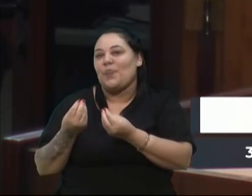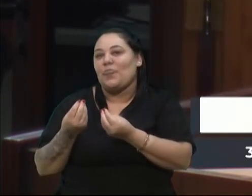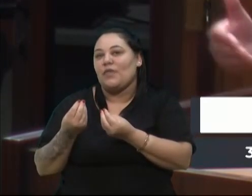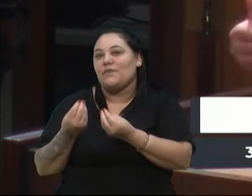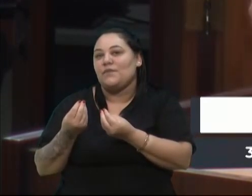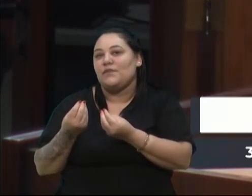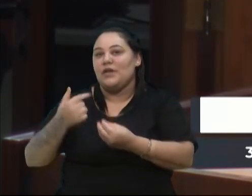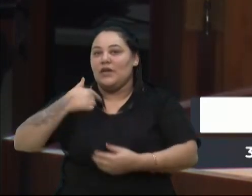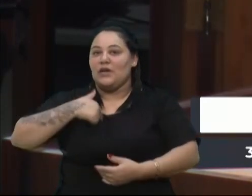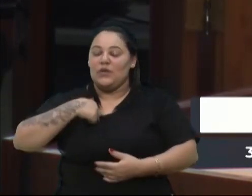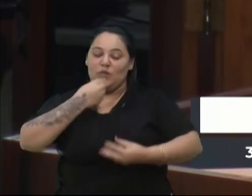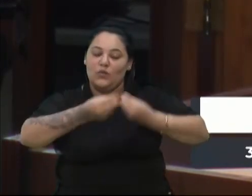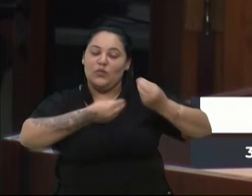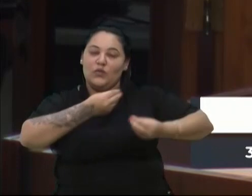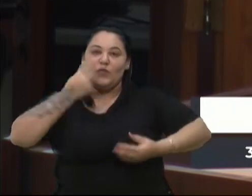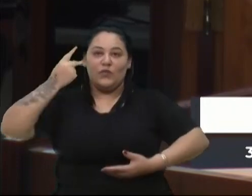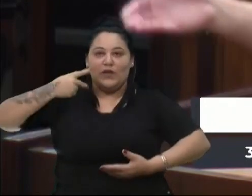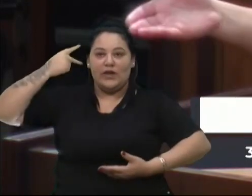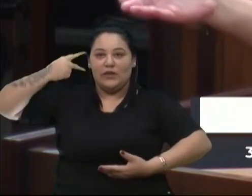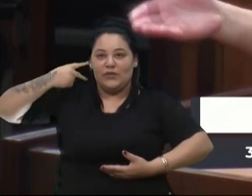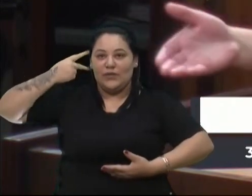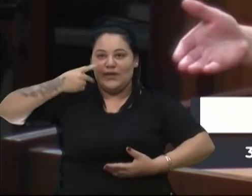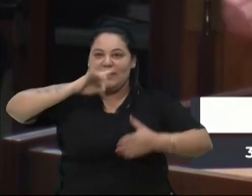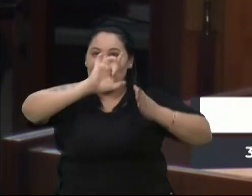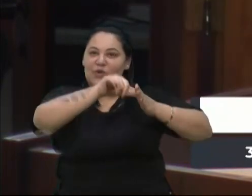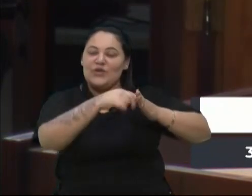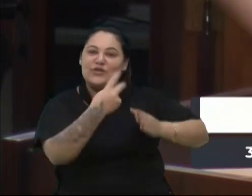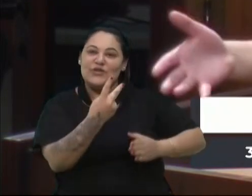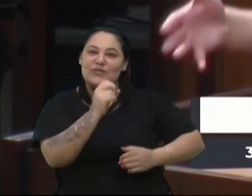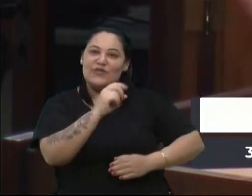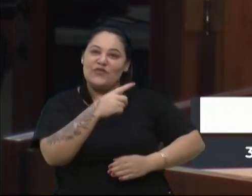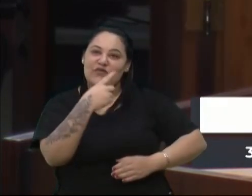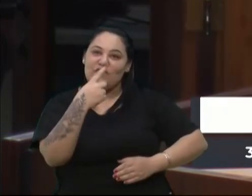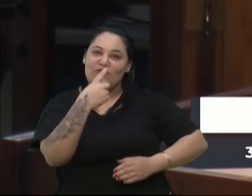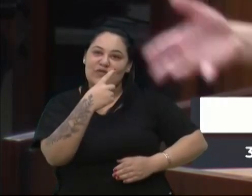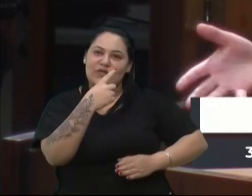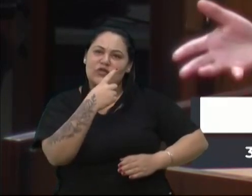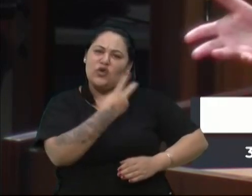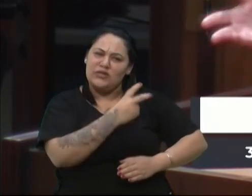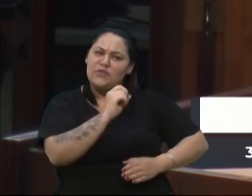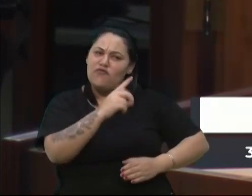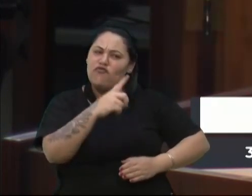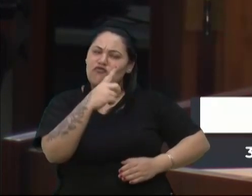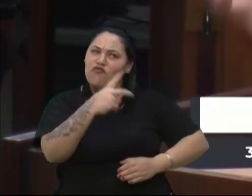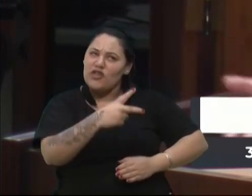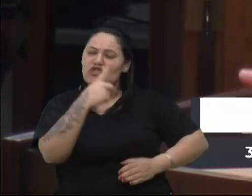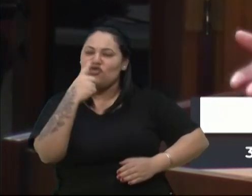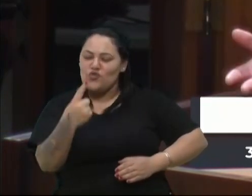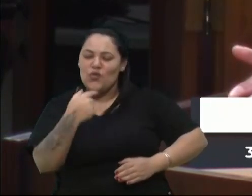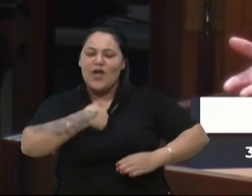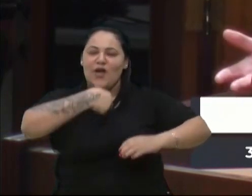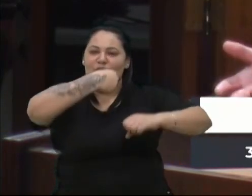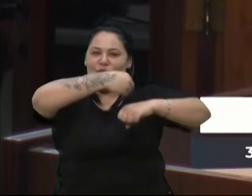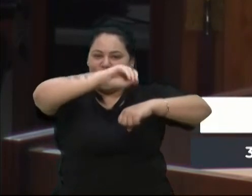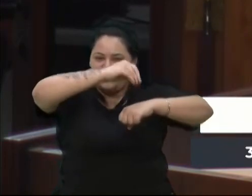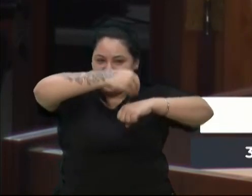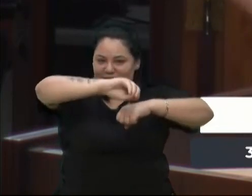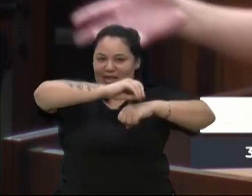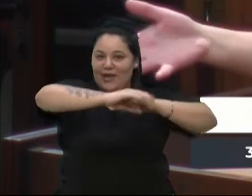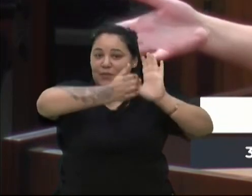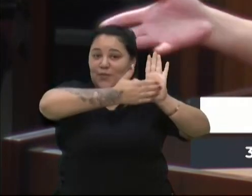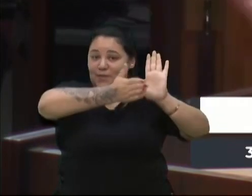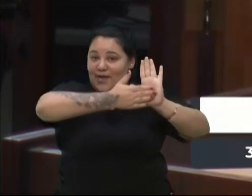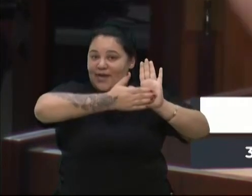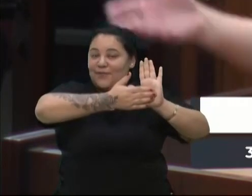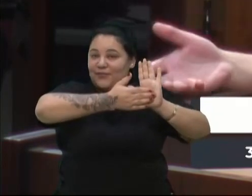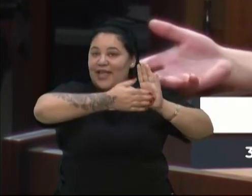enquanto vereadora, depois de, em 2021, ter proposto e ter aprovado essa emenda na LDO,